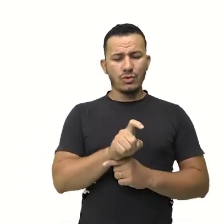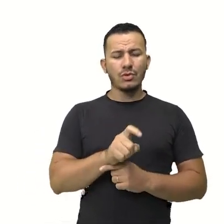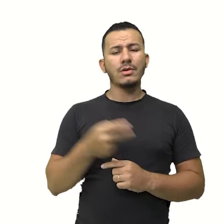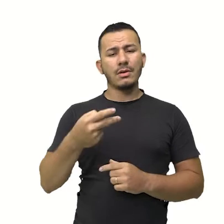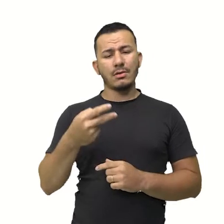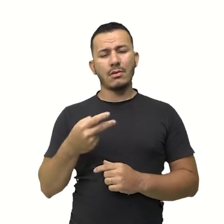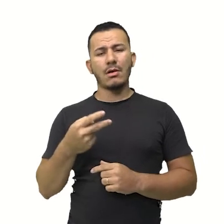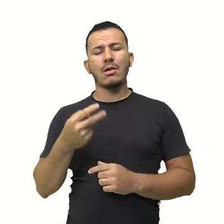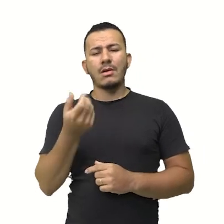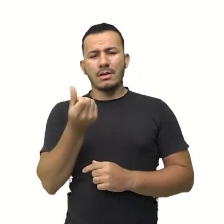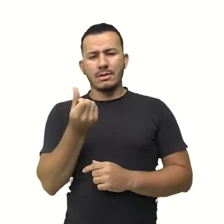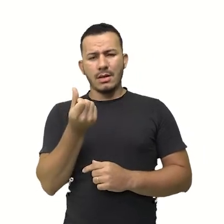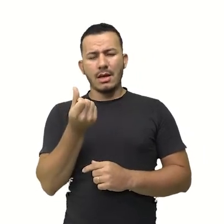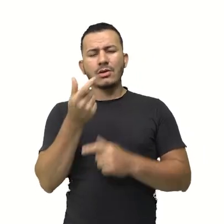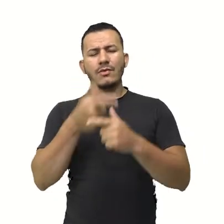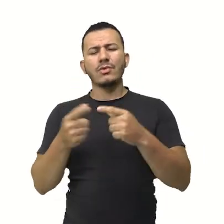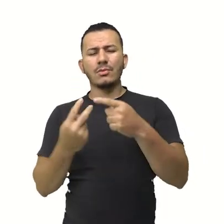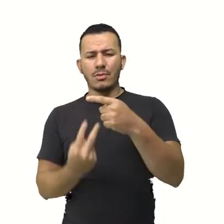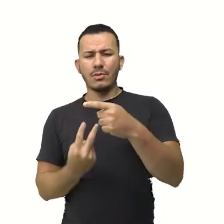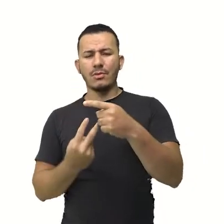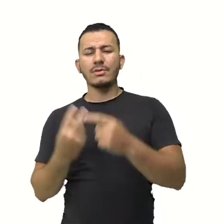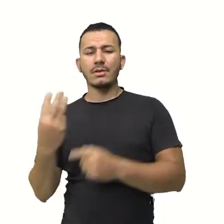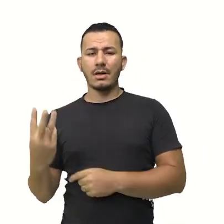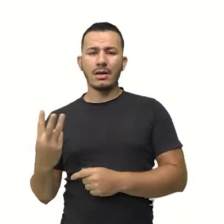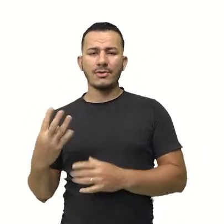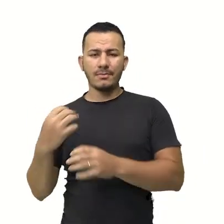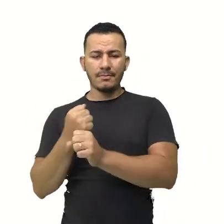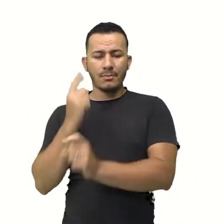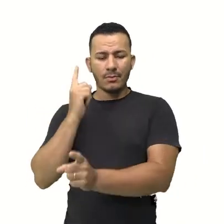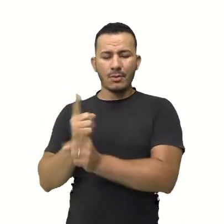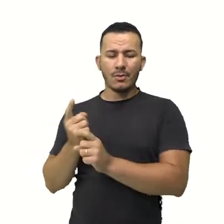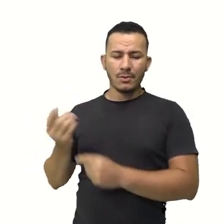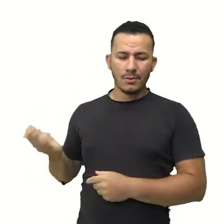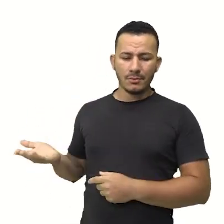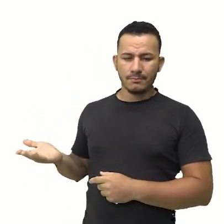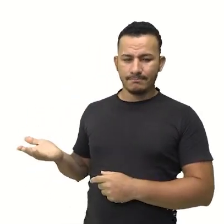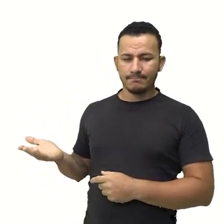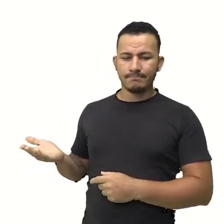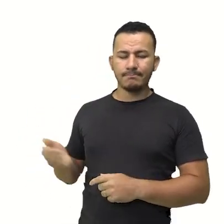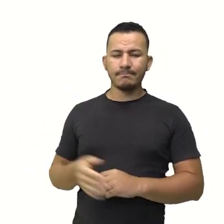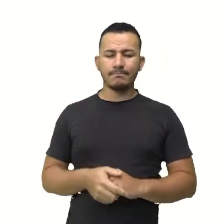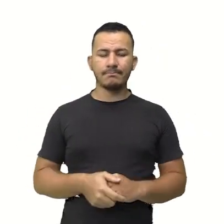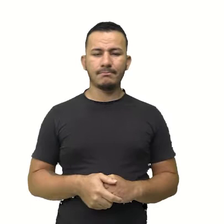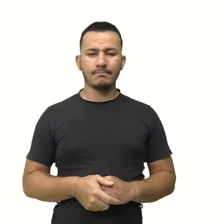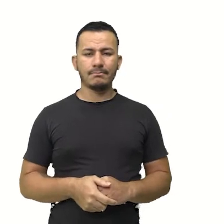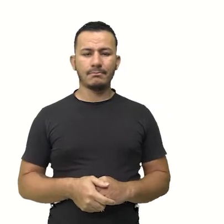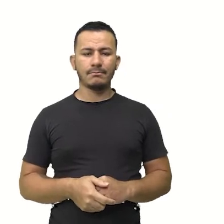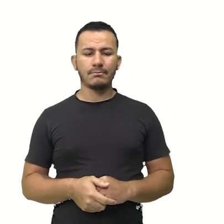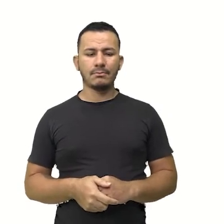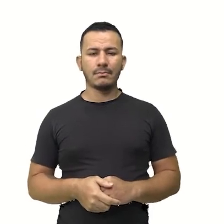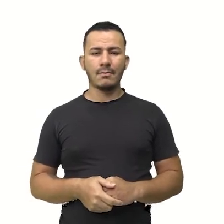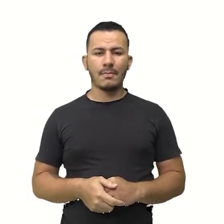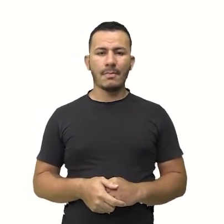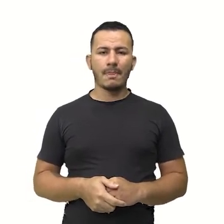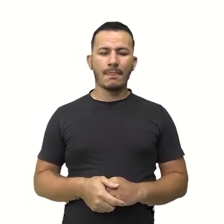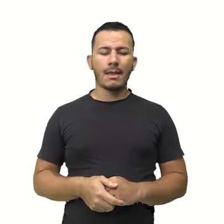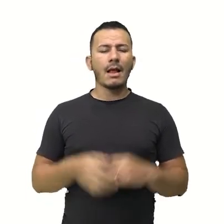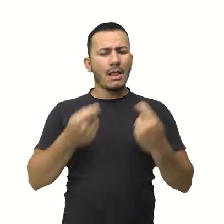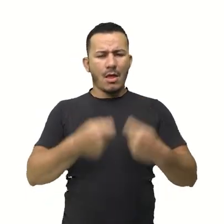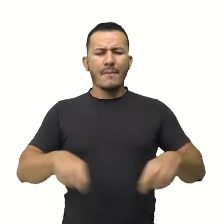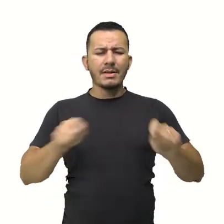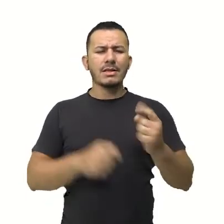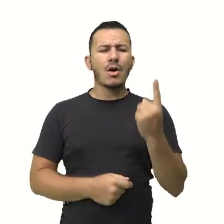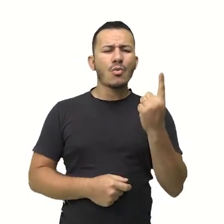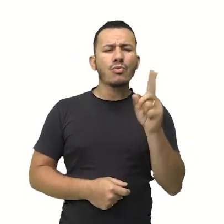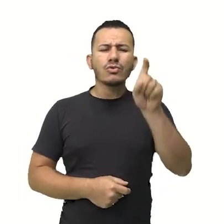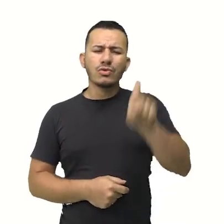a 6 dividido por 2, que é 3. Pronto. Encontramos o valor do x. Claro, nós não vamos falar 1x